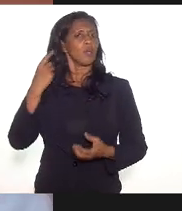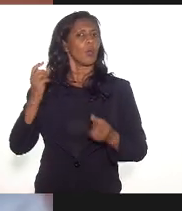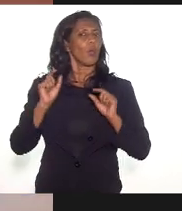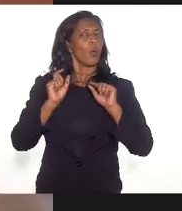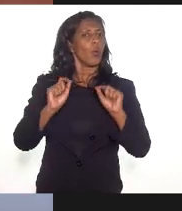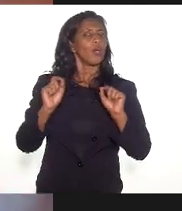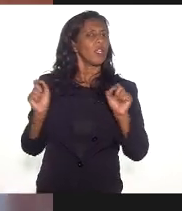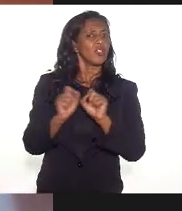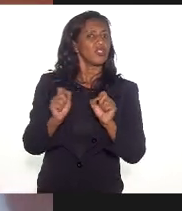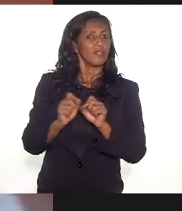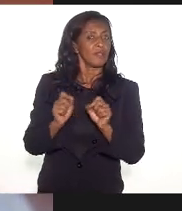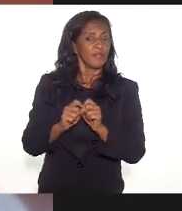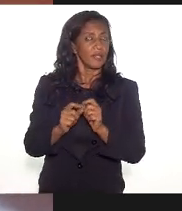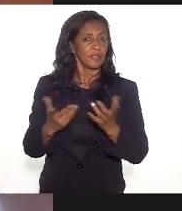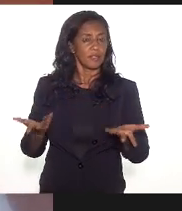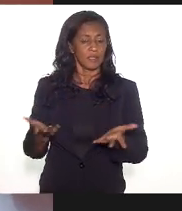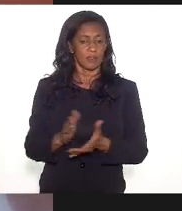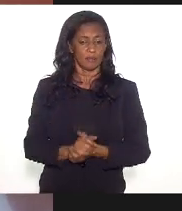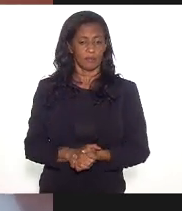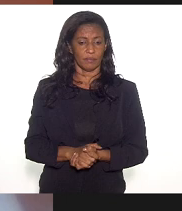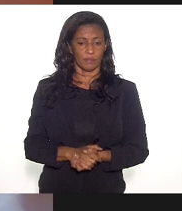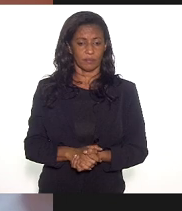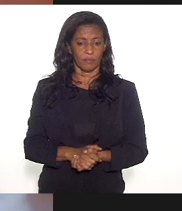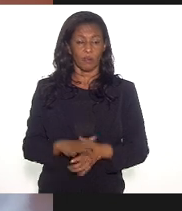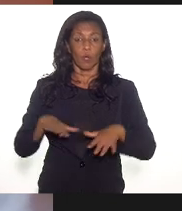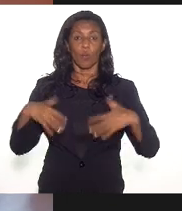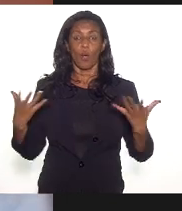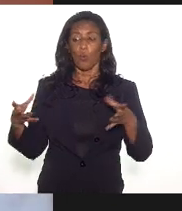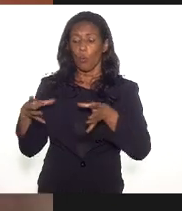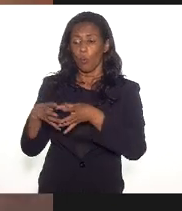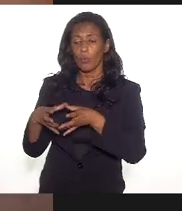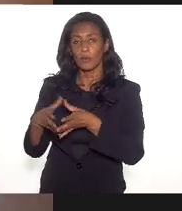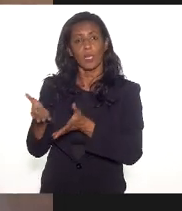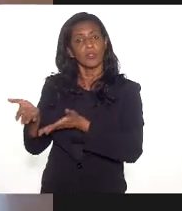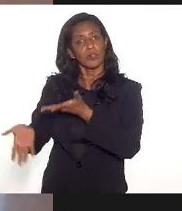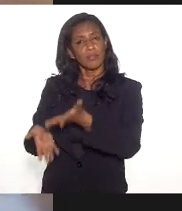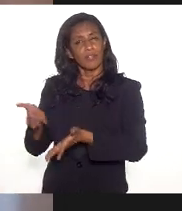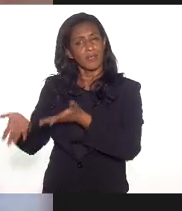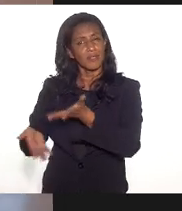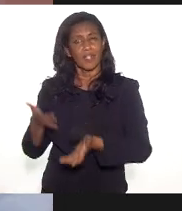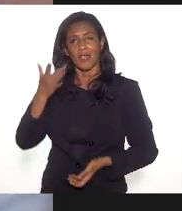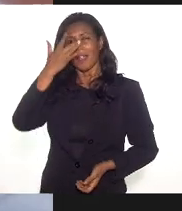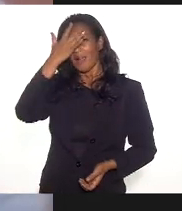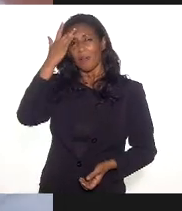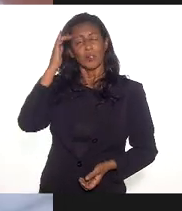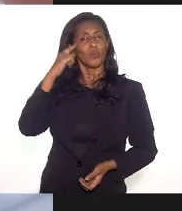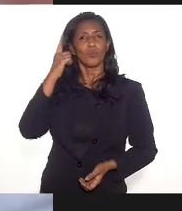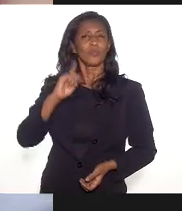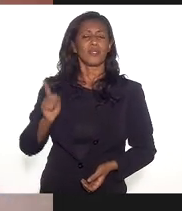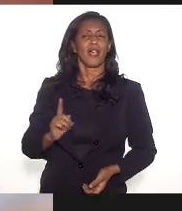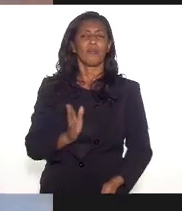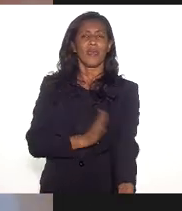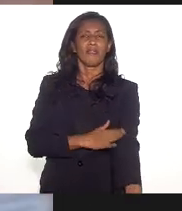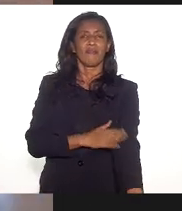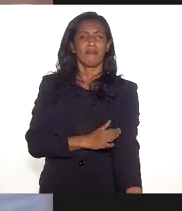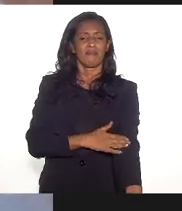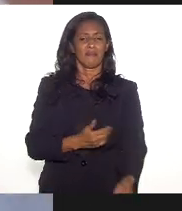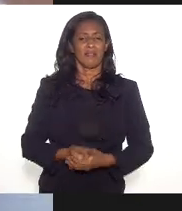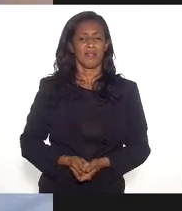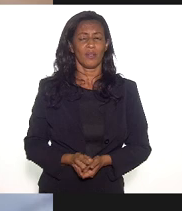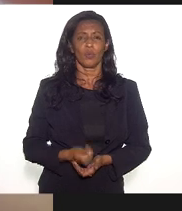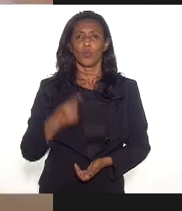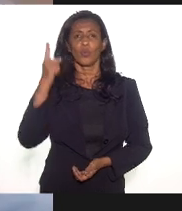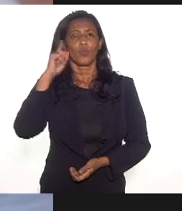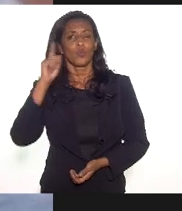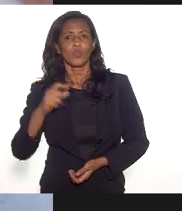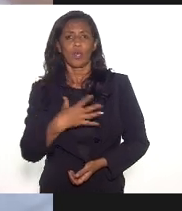deixar o cara onde? Qual comunidade vai tratar um cara? Esse pessoal não sabe o que é uma dependência química, não sabe o que é um